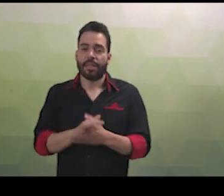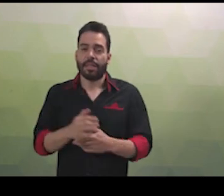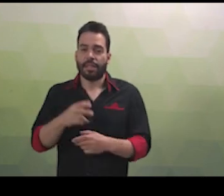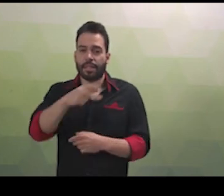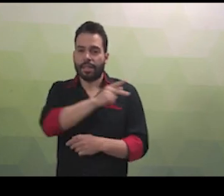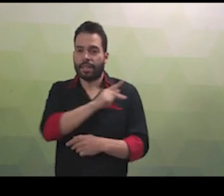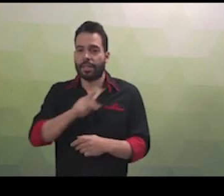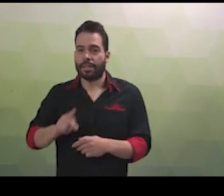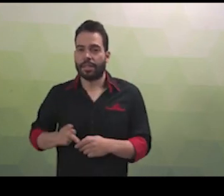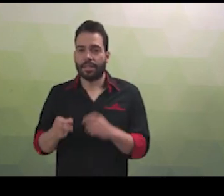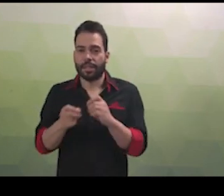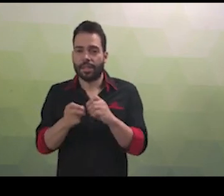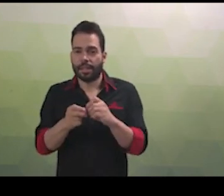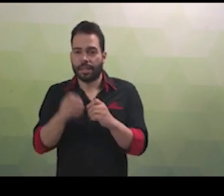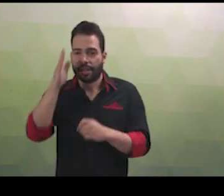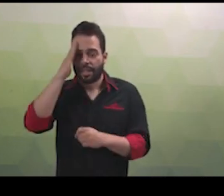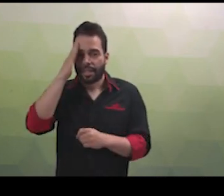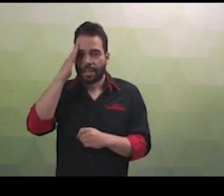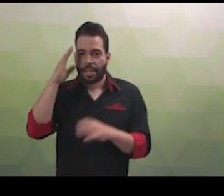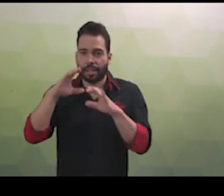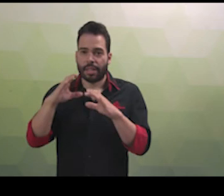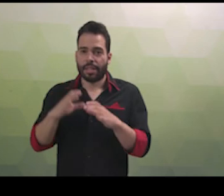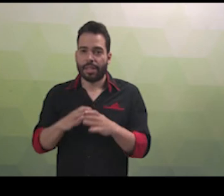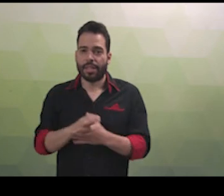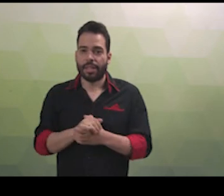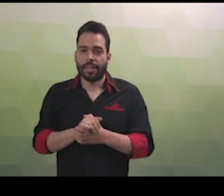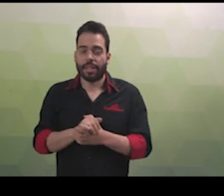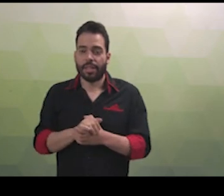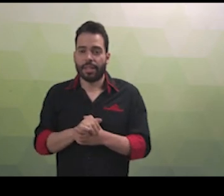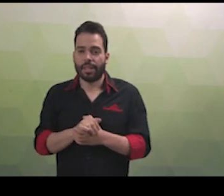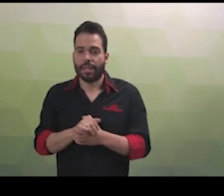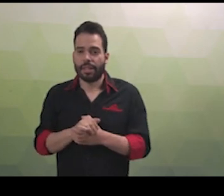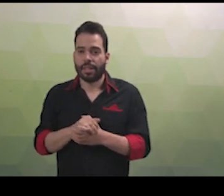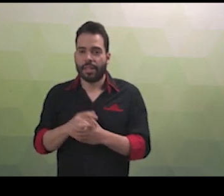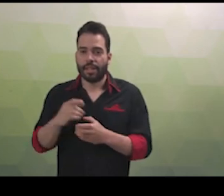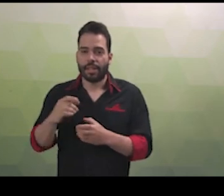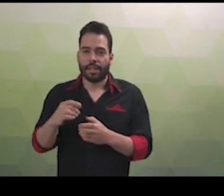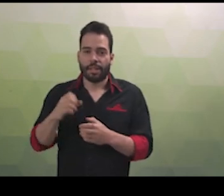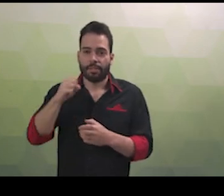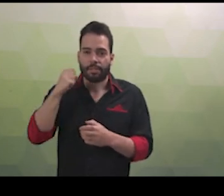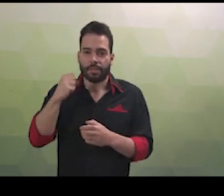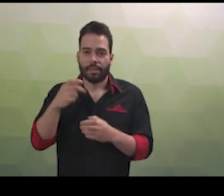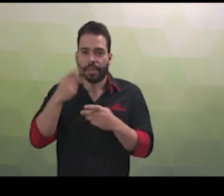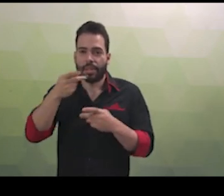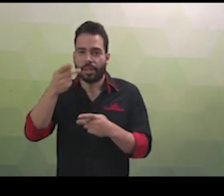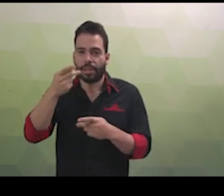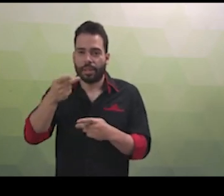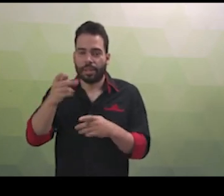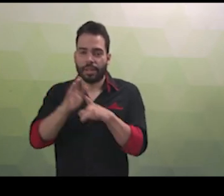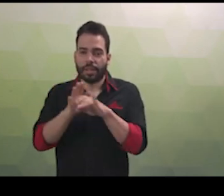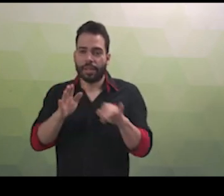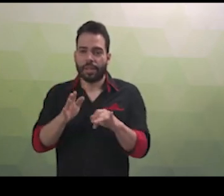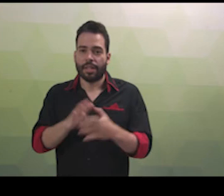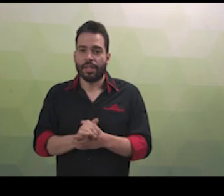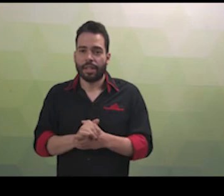da República, faço saber que o Congresso Nacional decreta e eu sanciono a seguinte lei, artigo